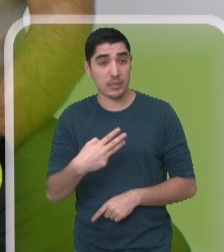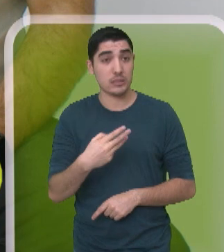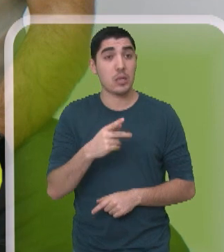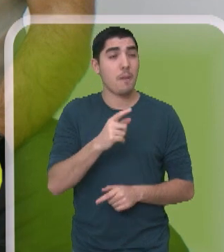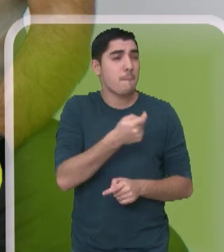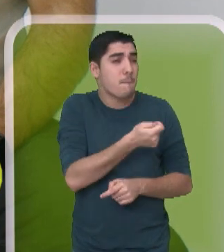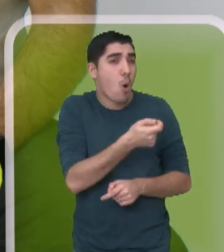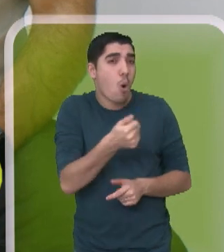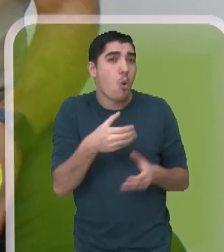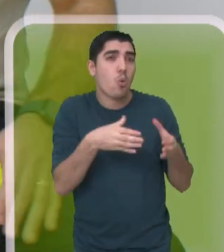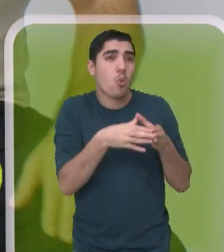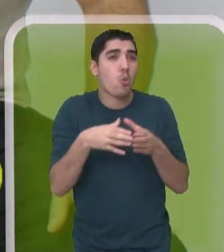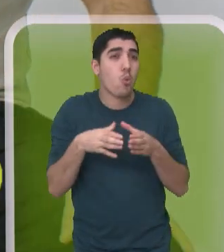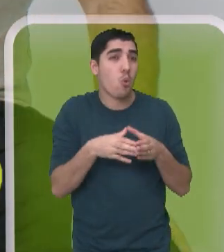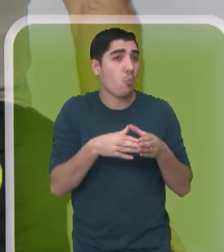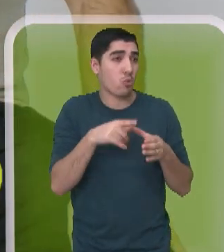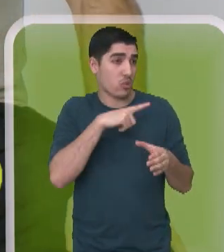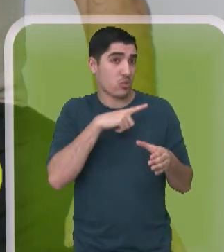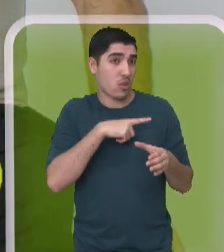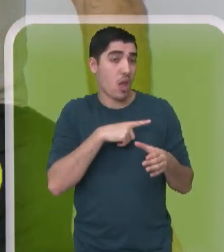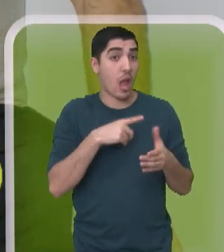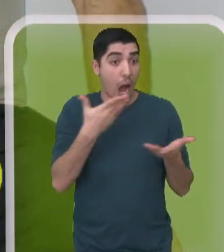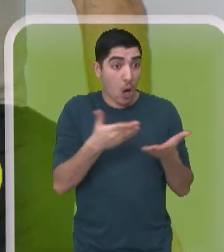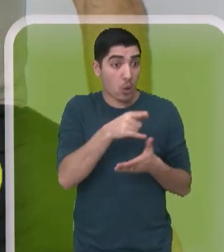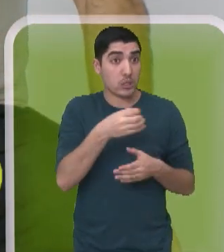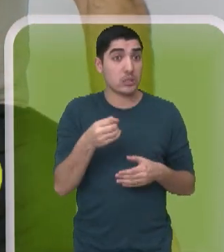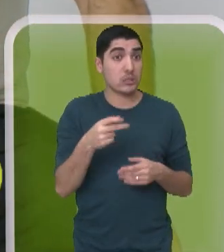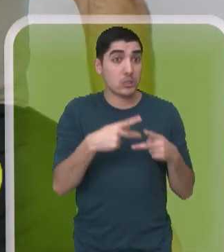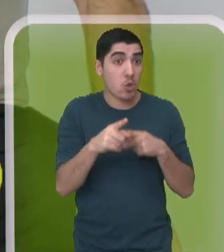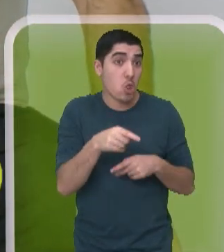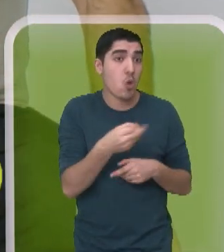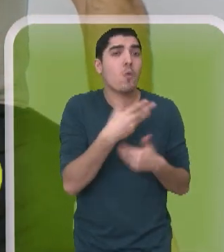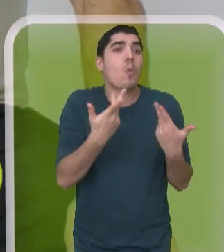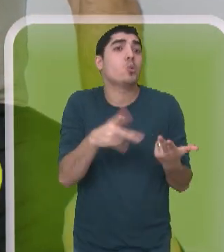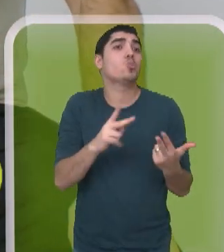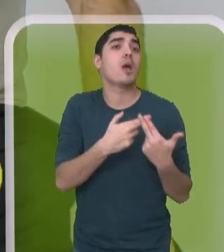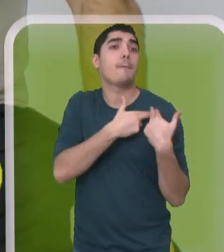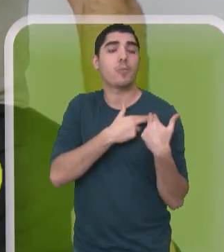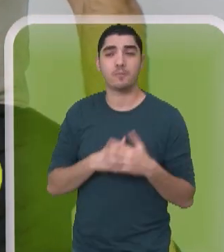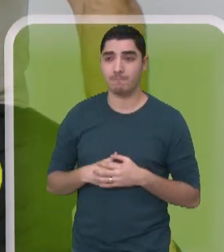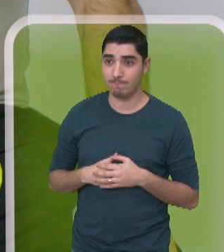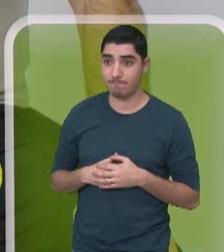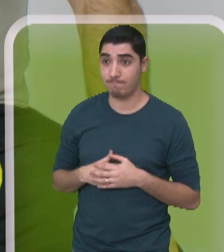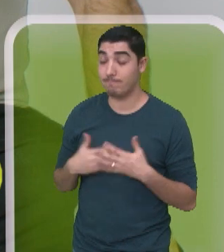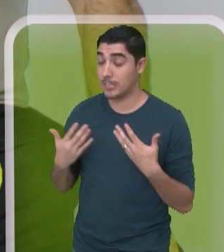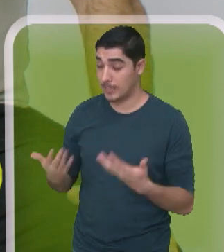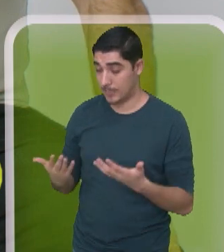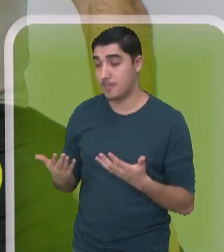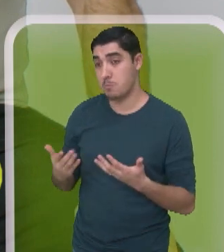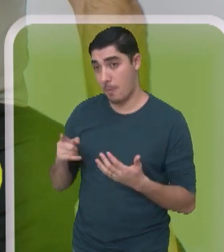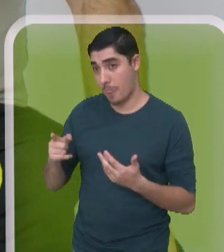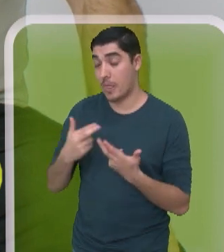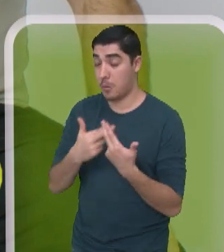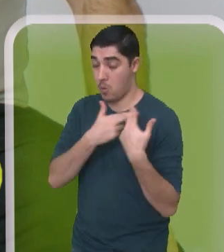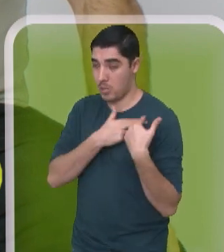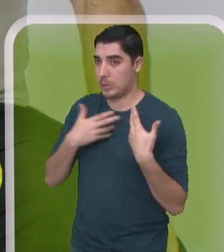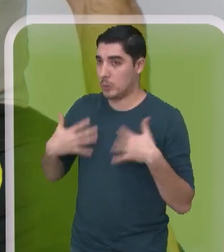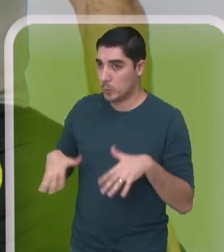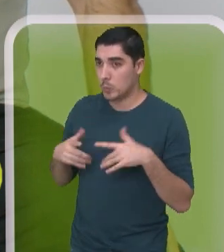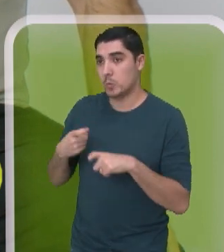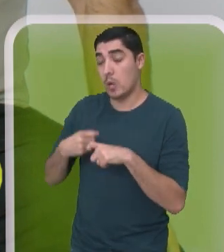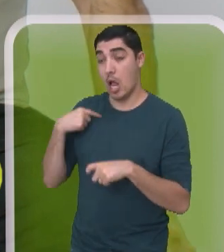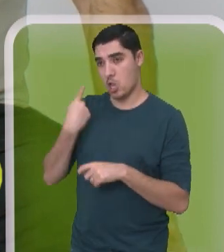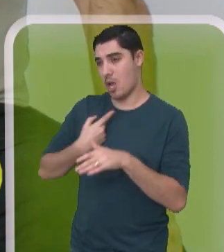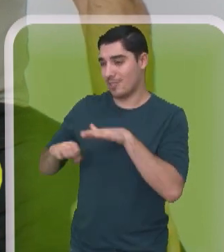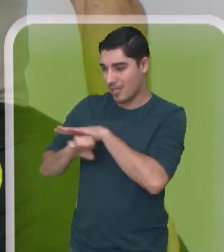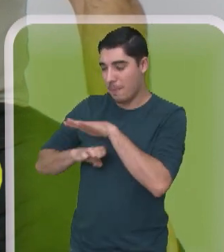que é para você a responsabilidade disso? Bom, é uma responsabilidade bem grande, né? A nossa empresa, né, o Grupo Oscar, está